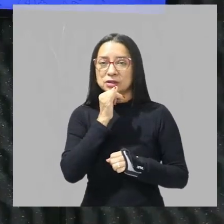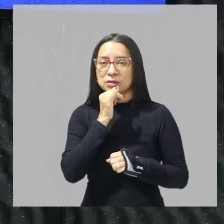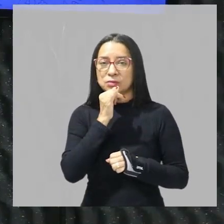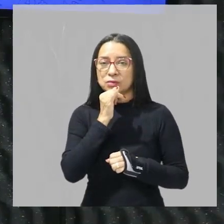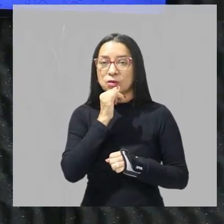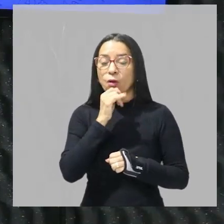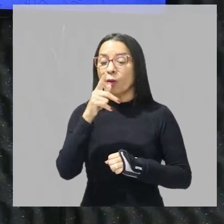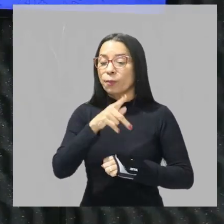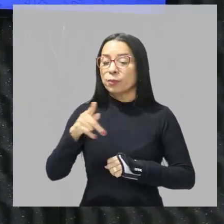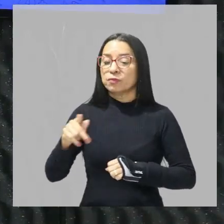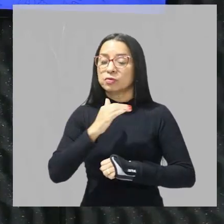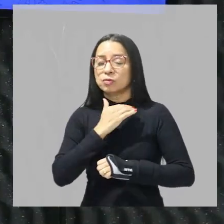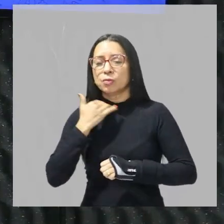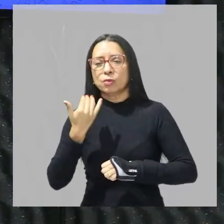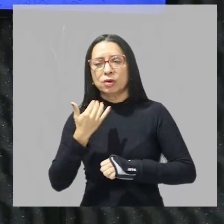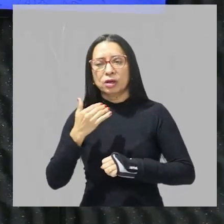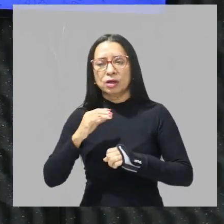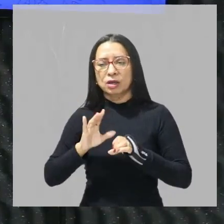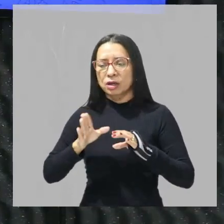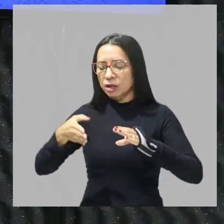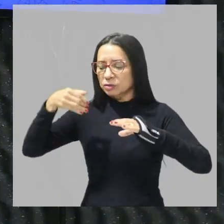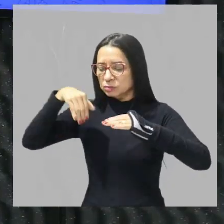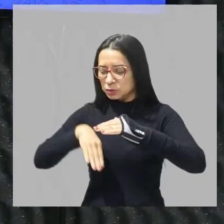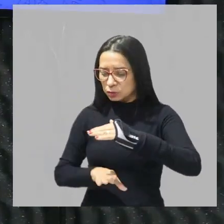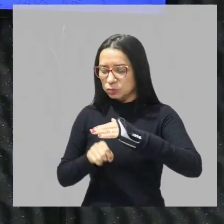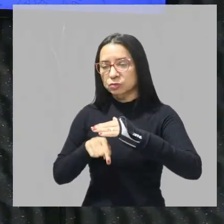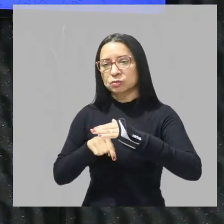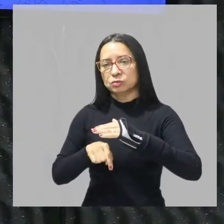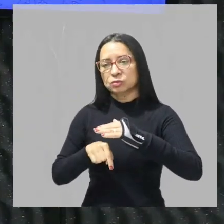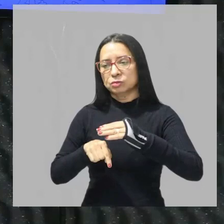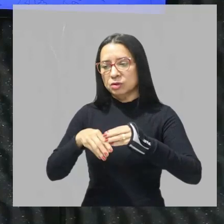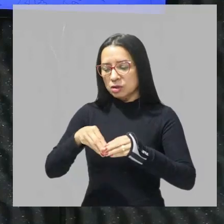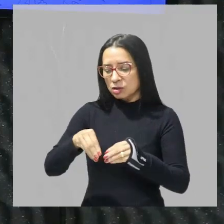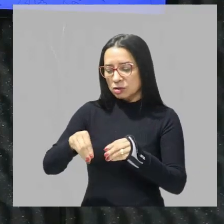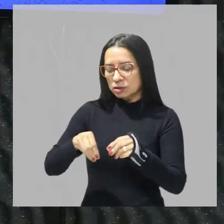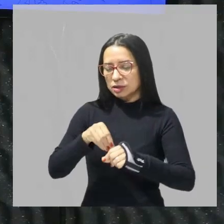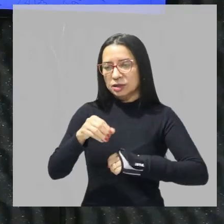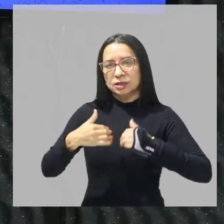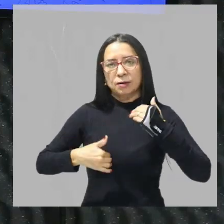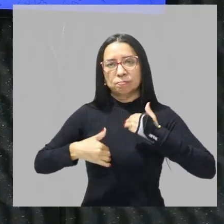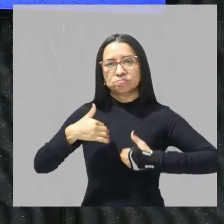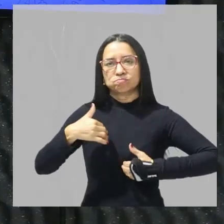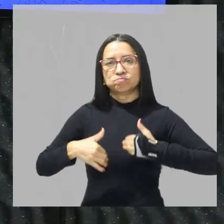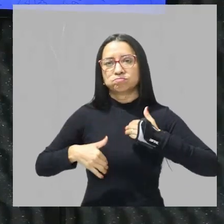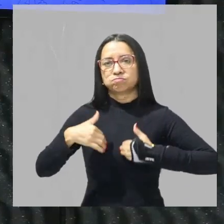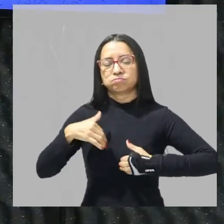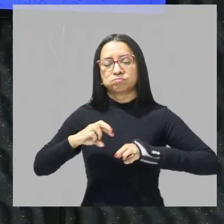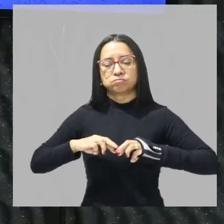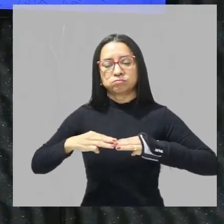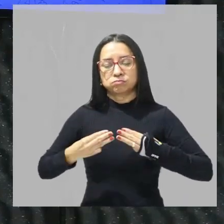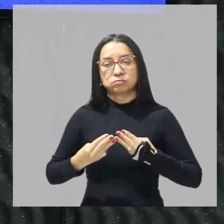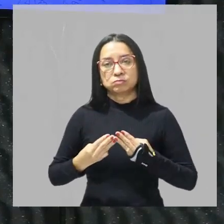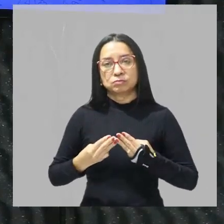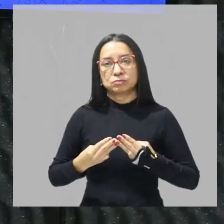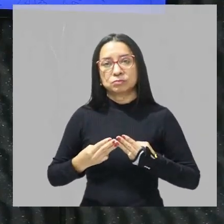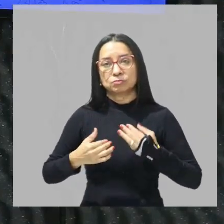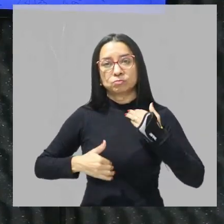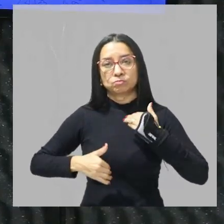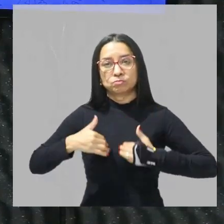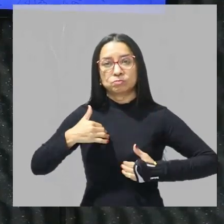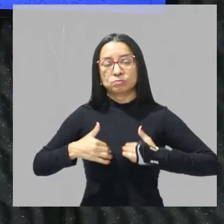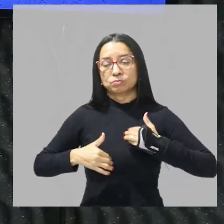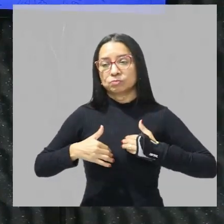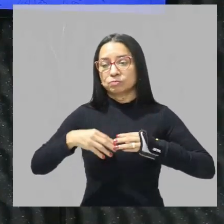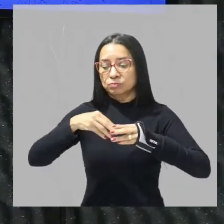no meu túmulo, o que vai acontecer? Os decompositores, eles vão degradar a minha matéria orgânica. O meu organismo